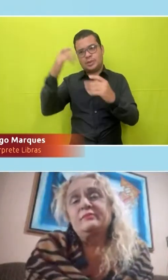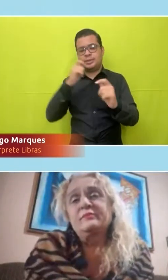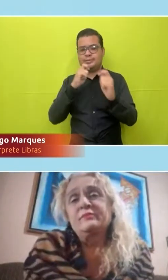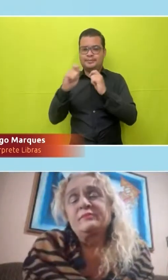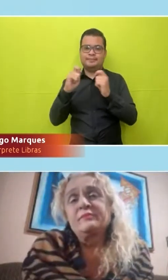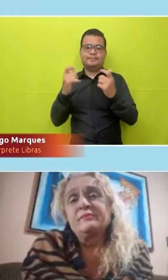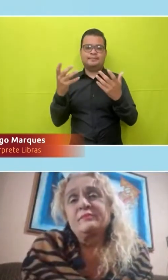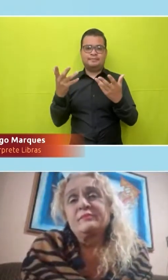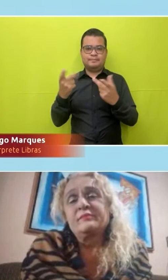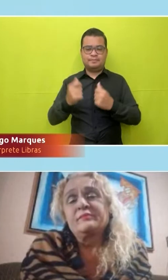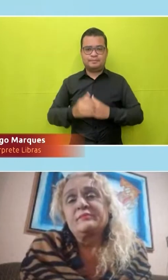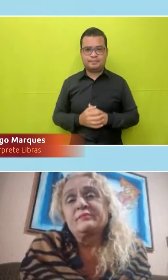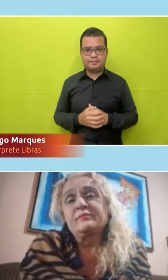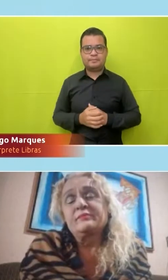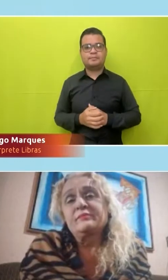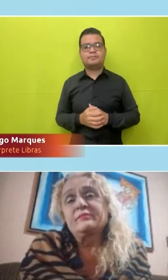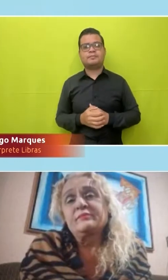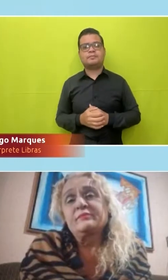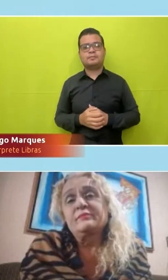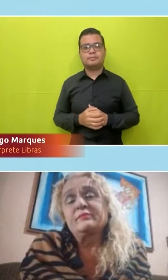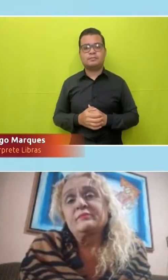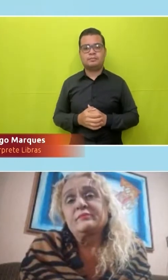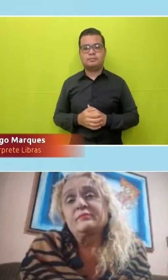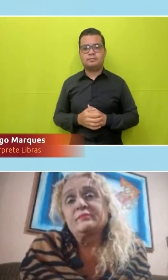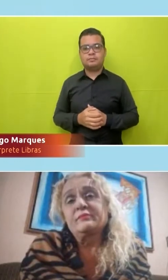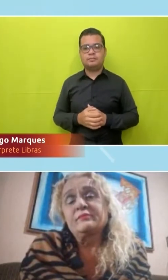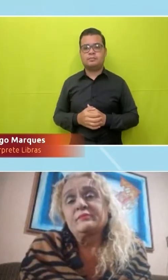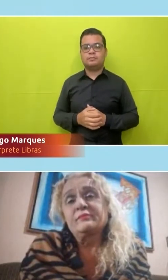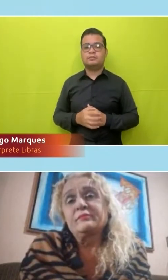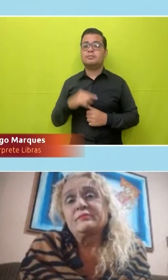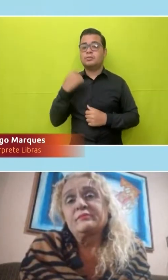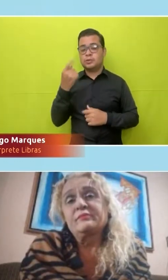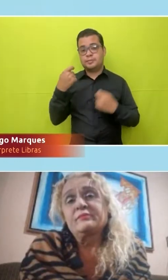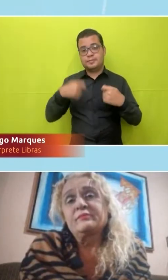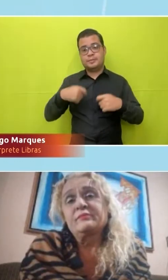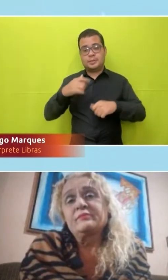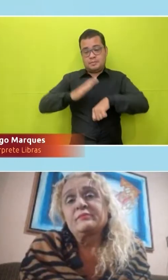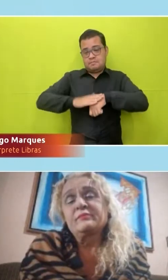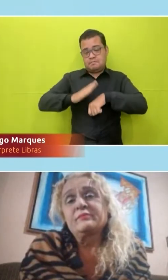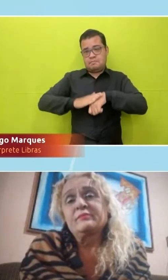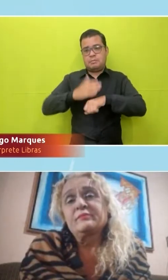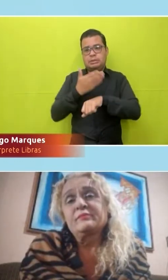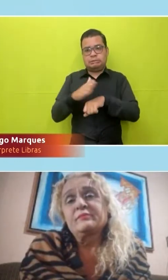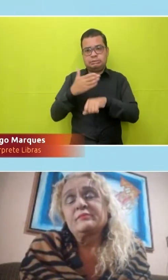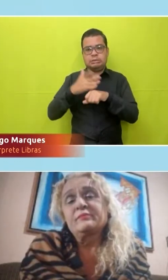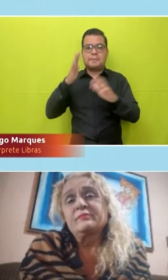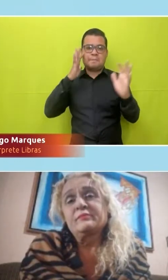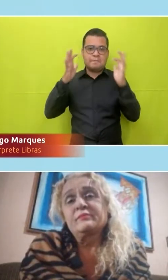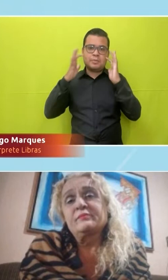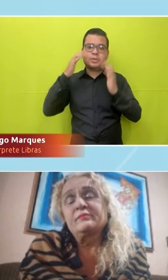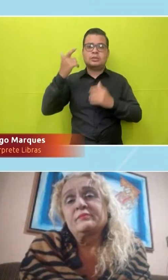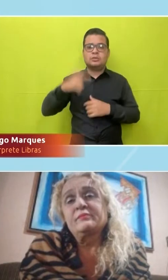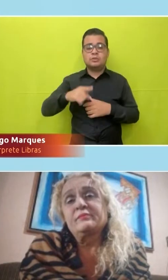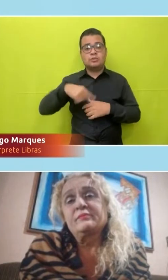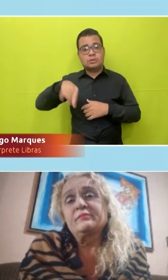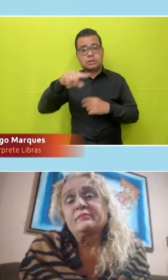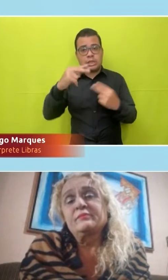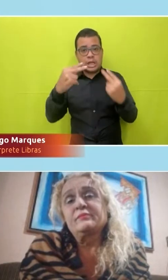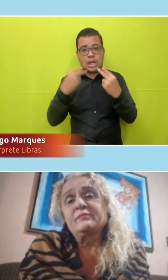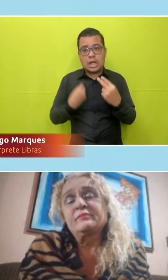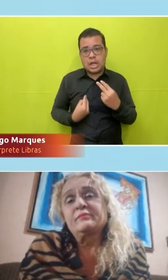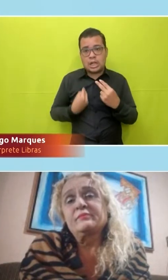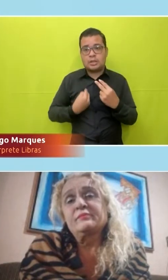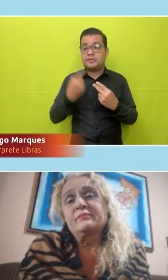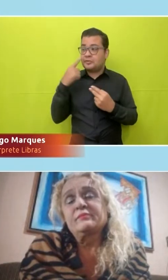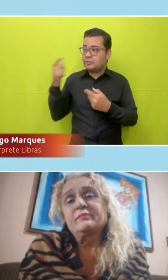entrevista e vamos repensar, né, as nossas práticas, você que está aí nos assistindo, uma contribuição muito importante da Beth para